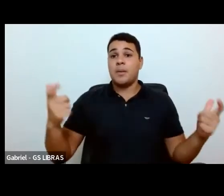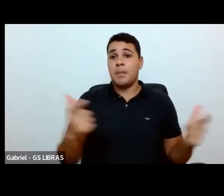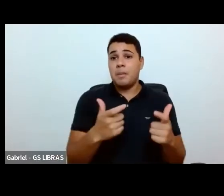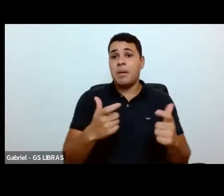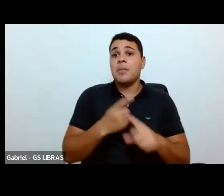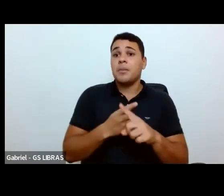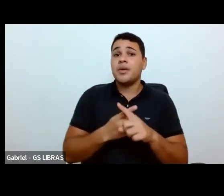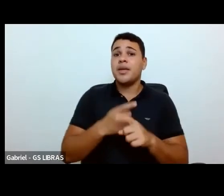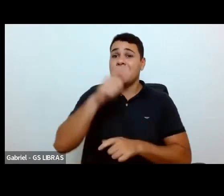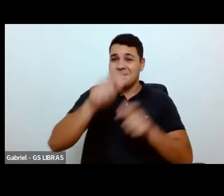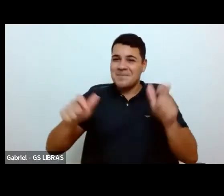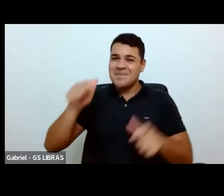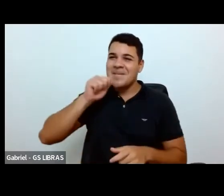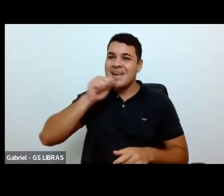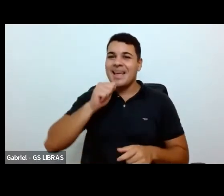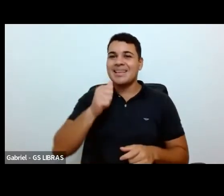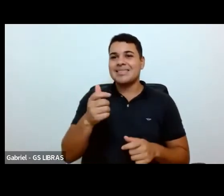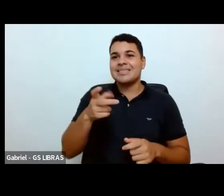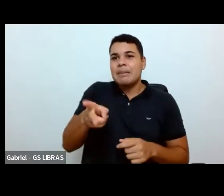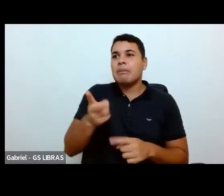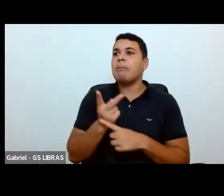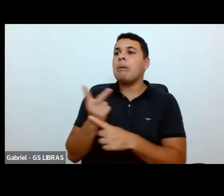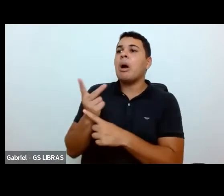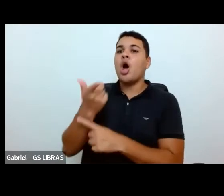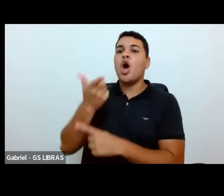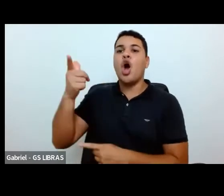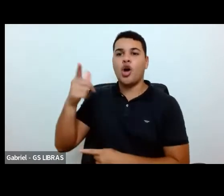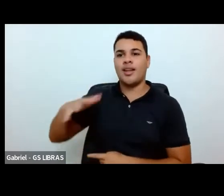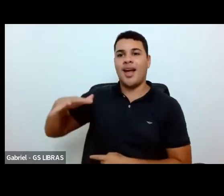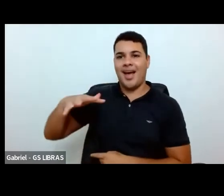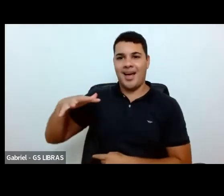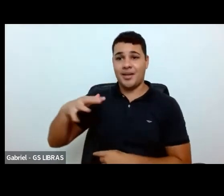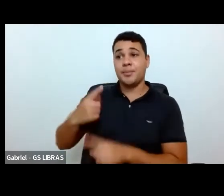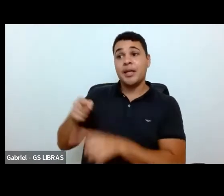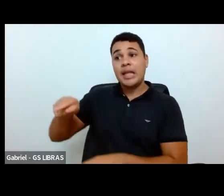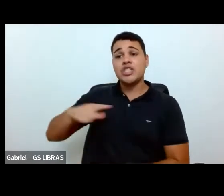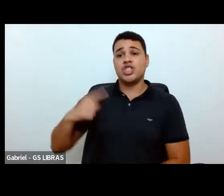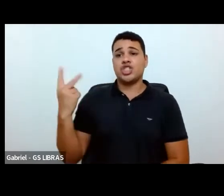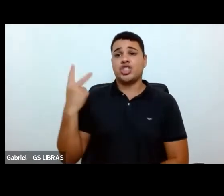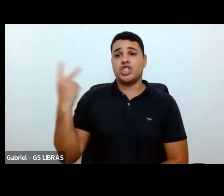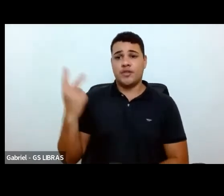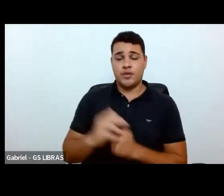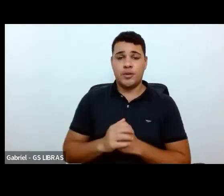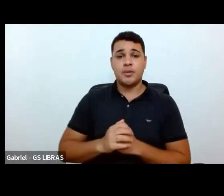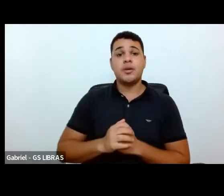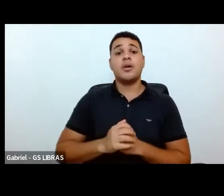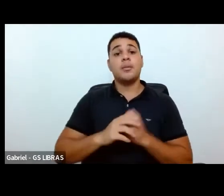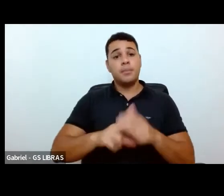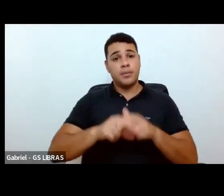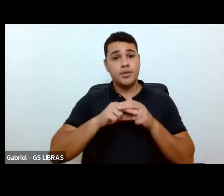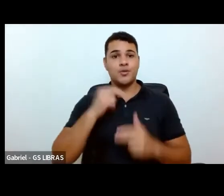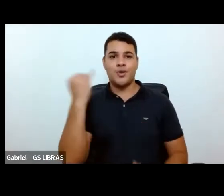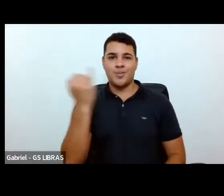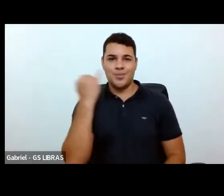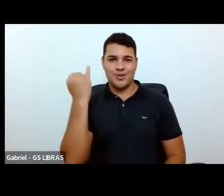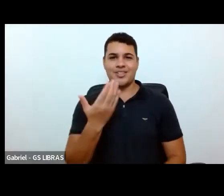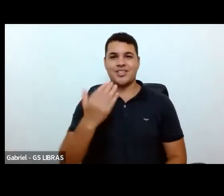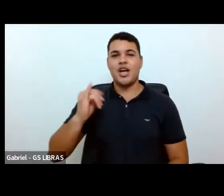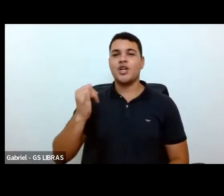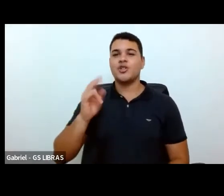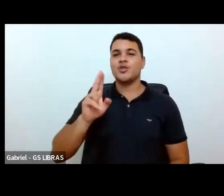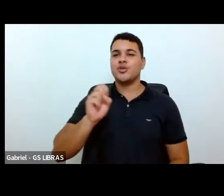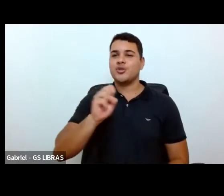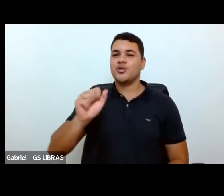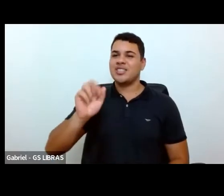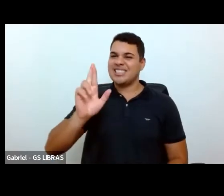que socialmente vão ter menos valor. Ao mesmo tempo, eu acho que é bastante importante a provocação que Jussara faz no começo e